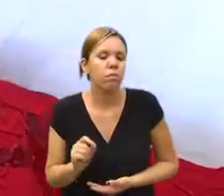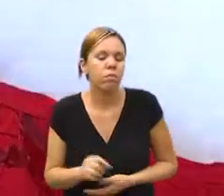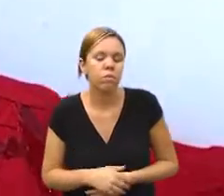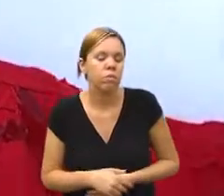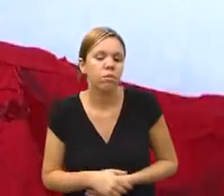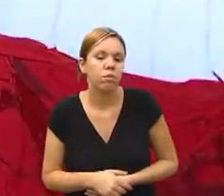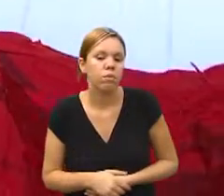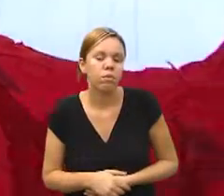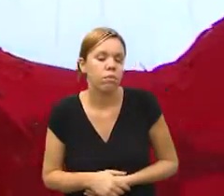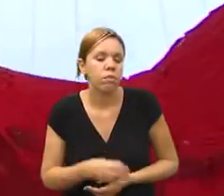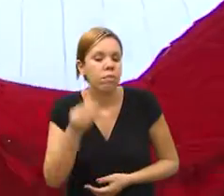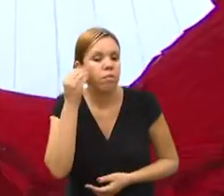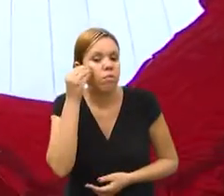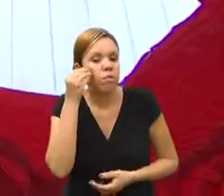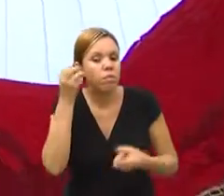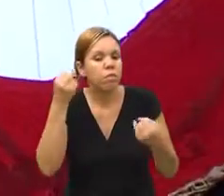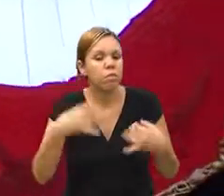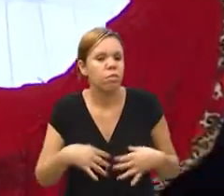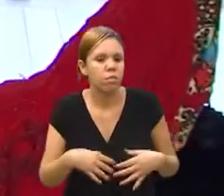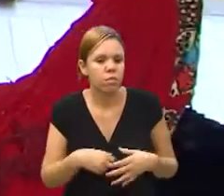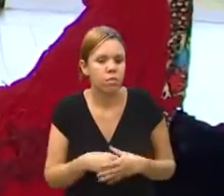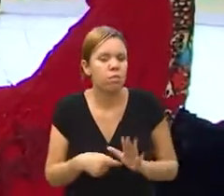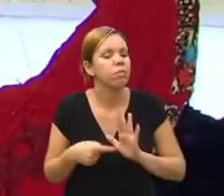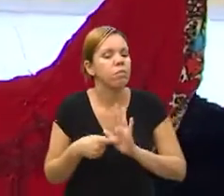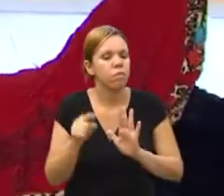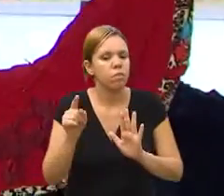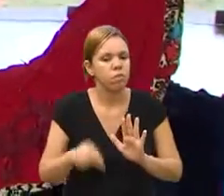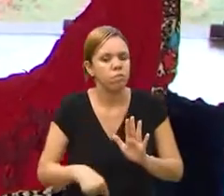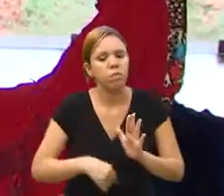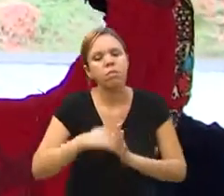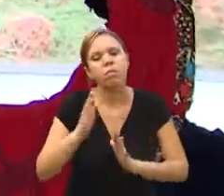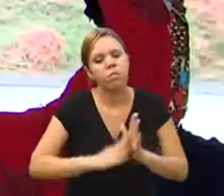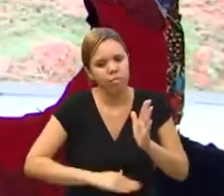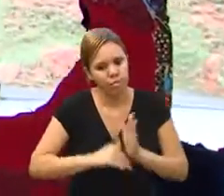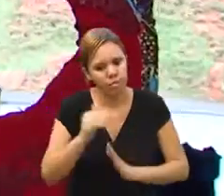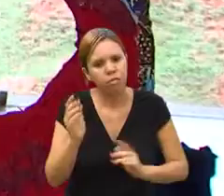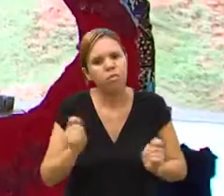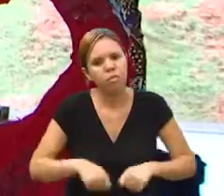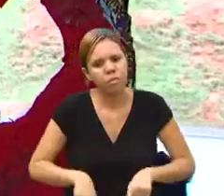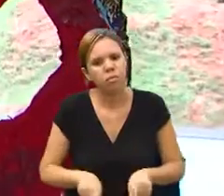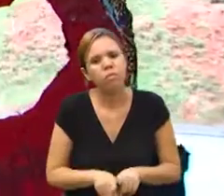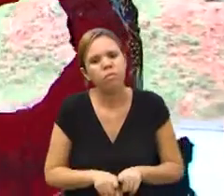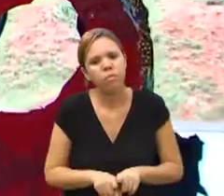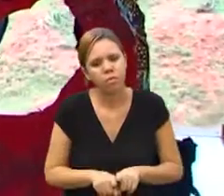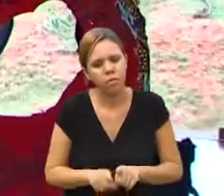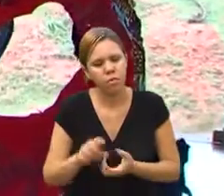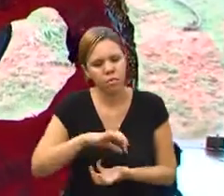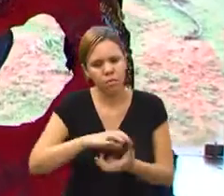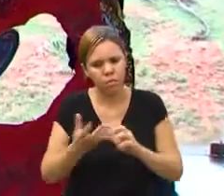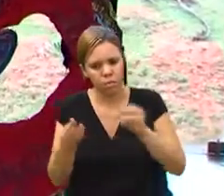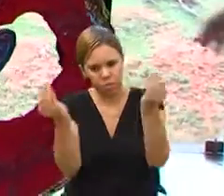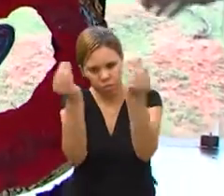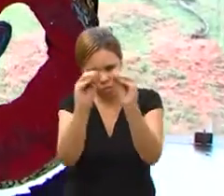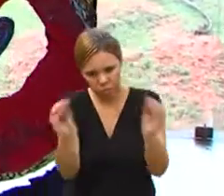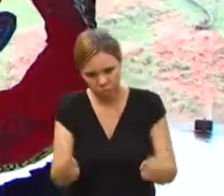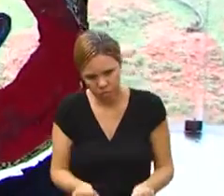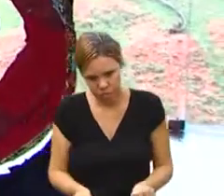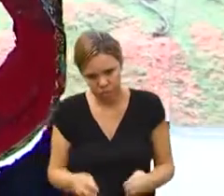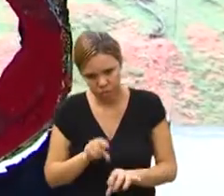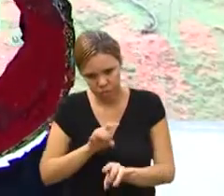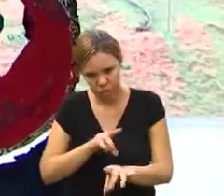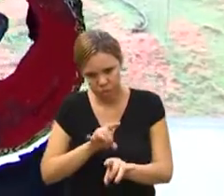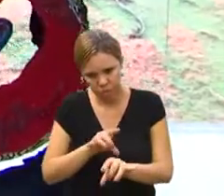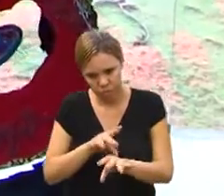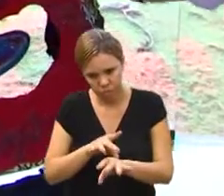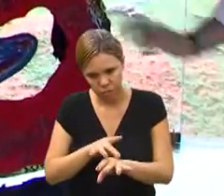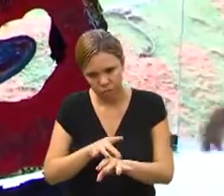é tentar explicar, tentar mostrar que a pintura pode também ser uma escultura. Então, nós temos um tipo de técnica na